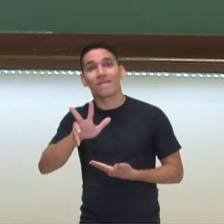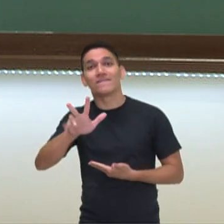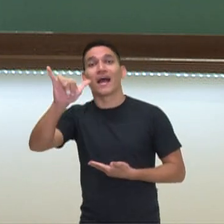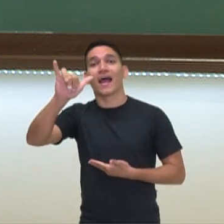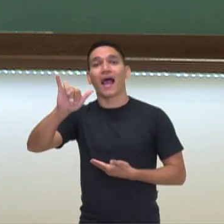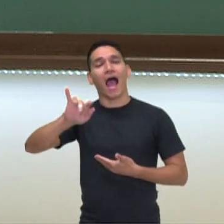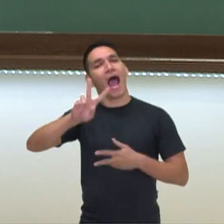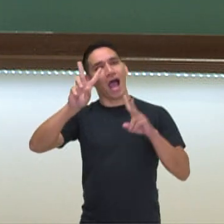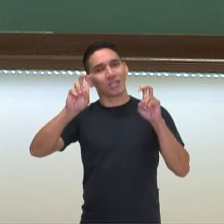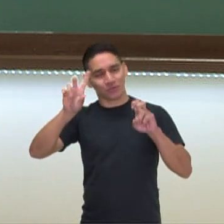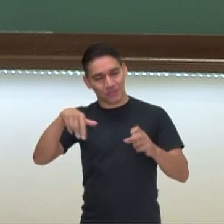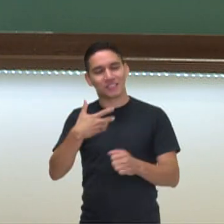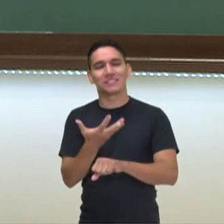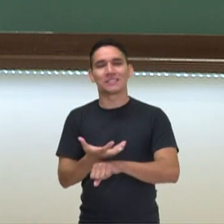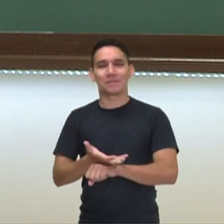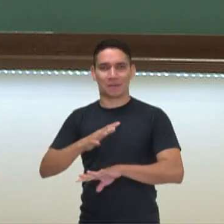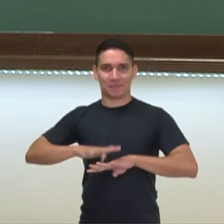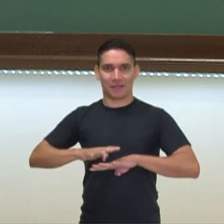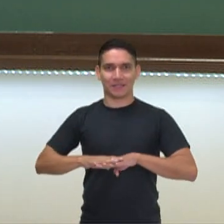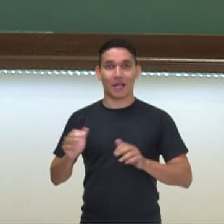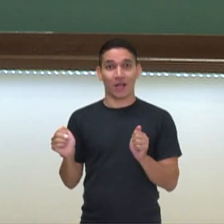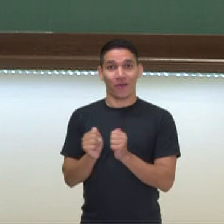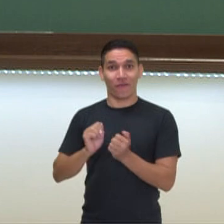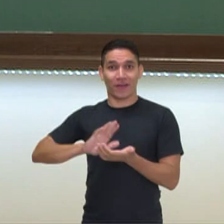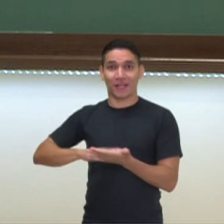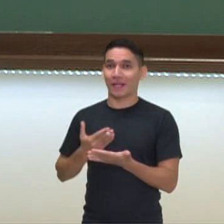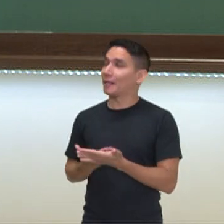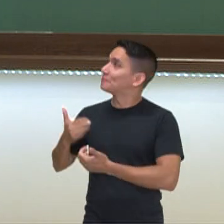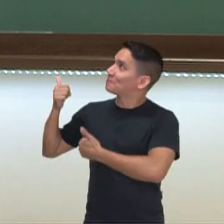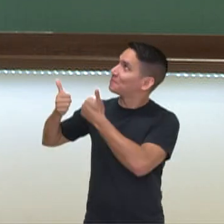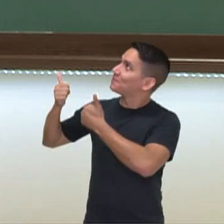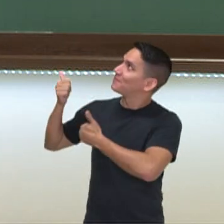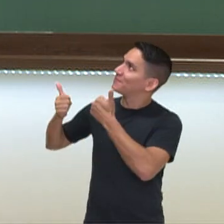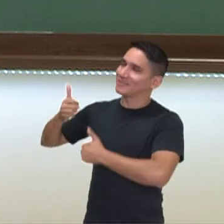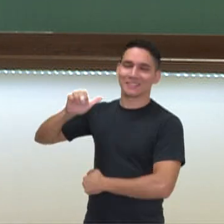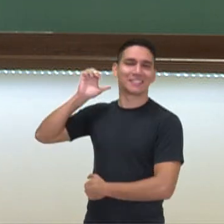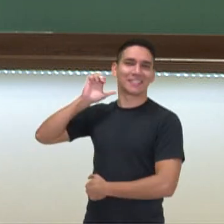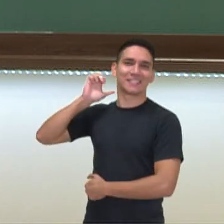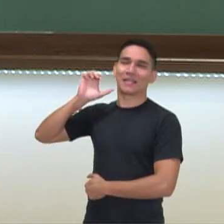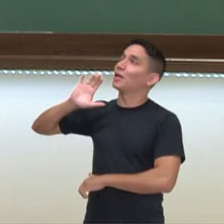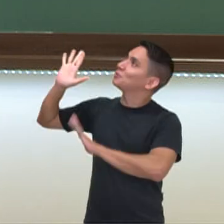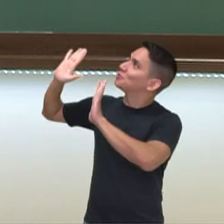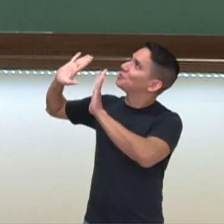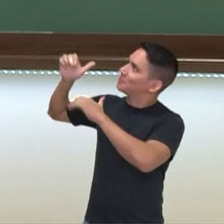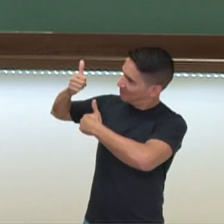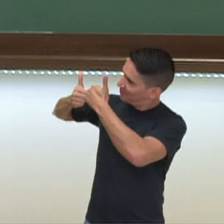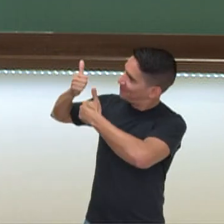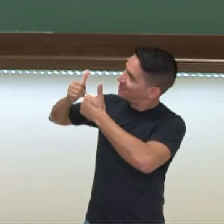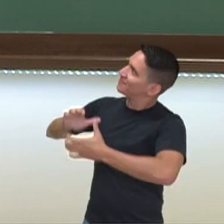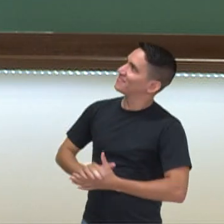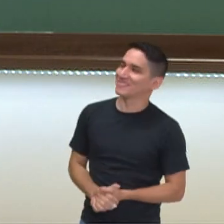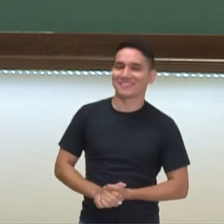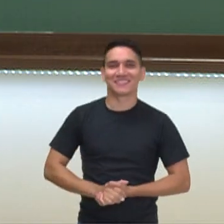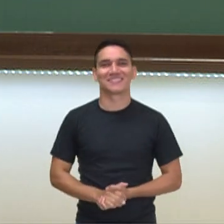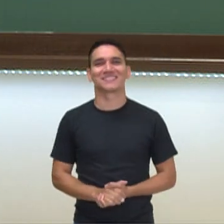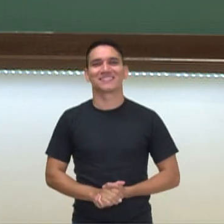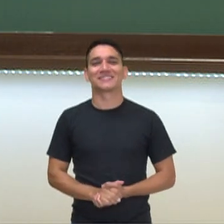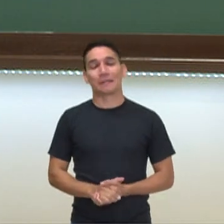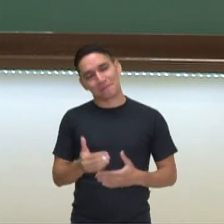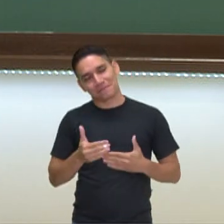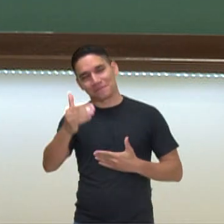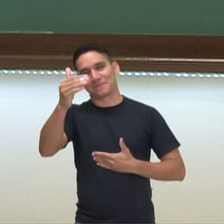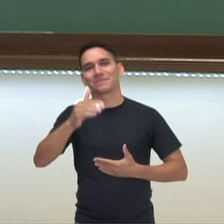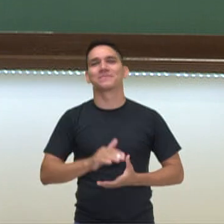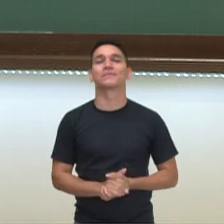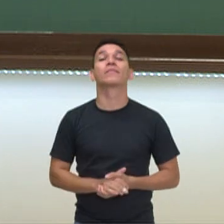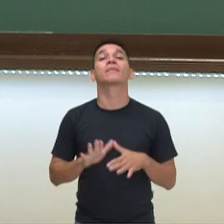matemática e hoje nós temos aqui o nosso intérprete o esse on tudo bem esse ou então